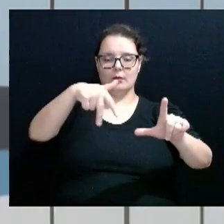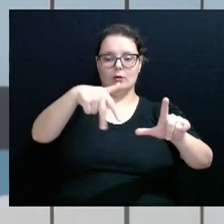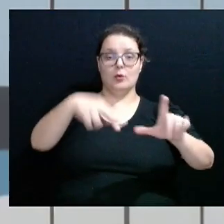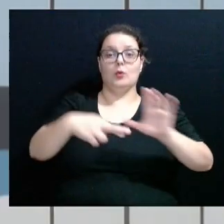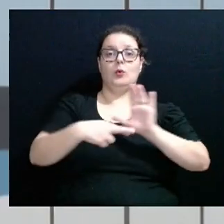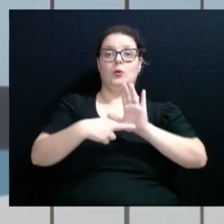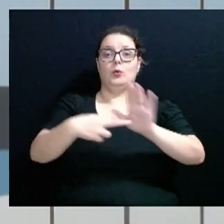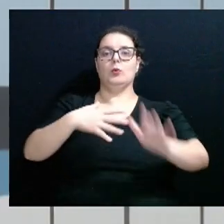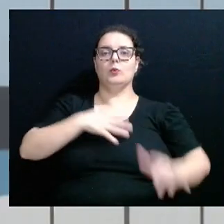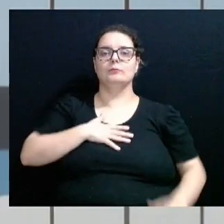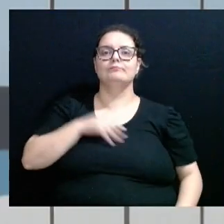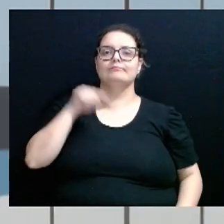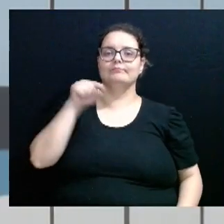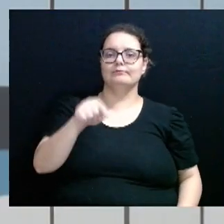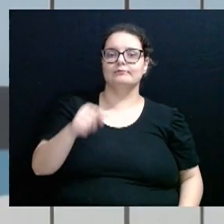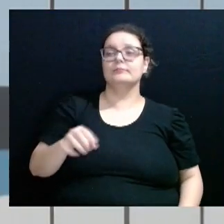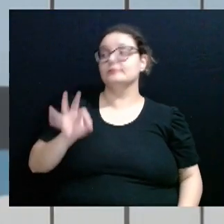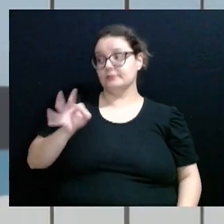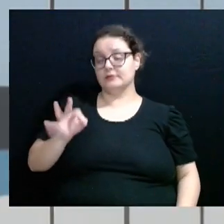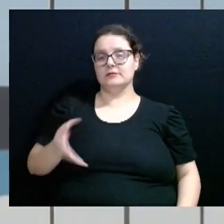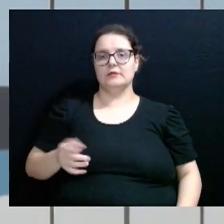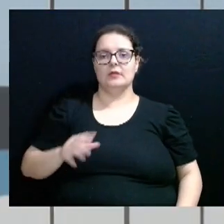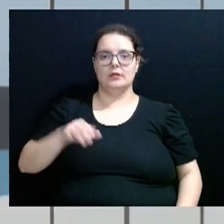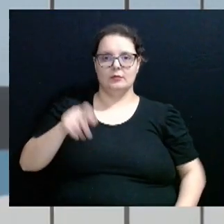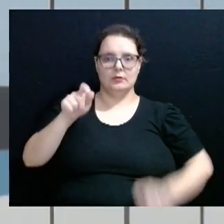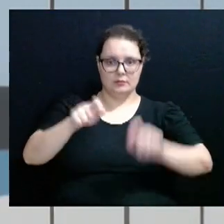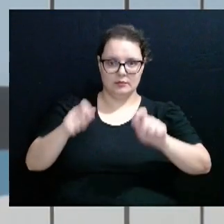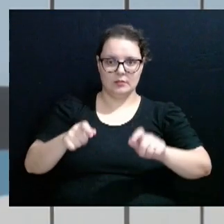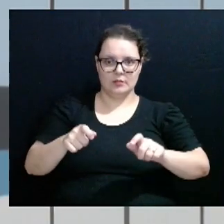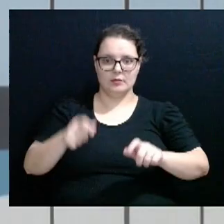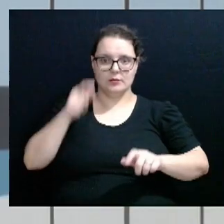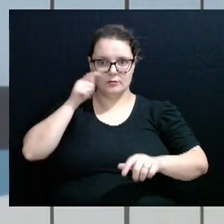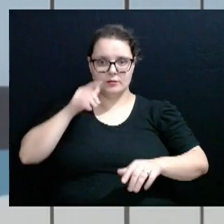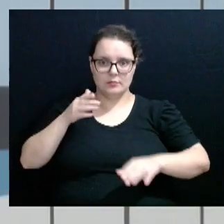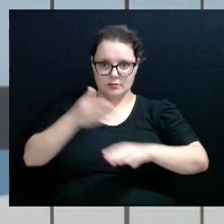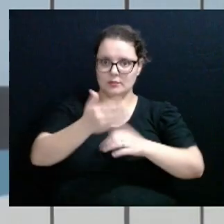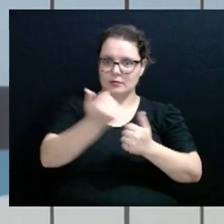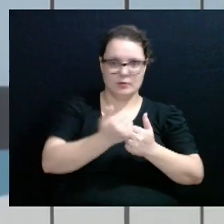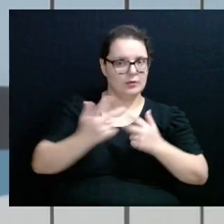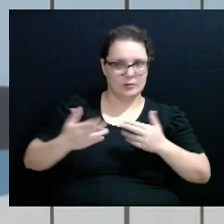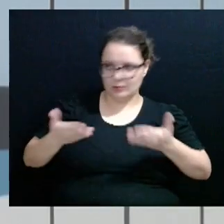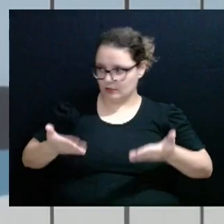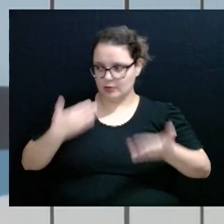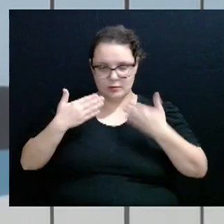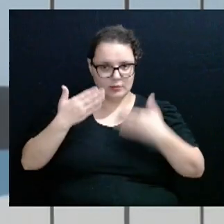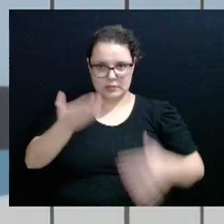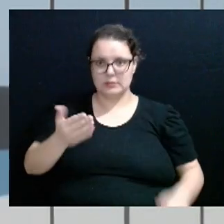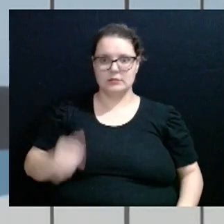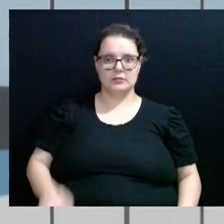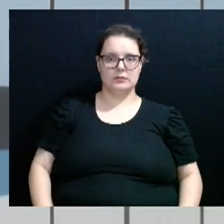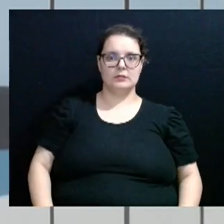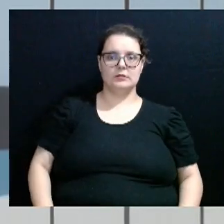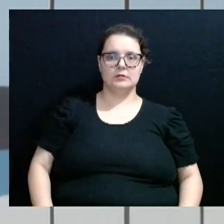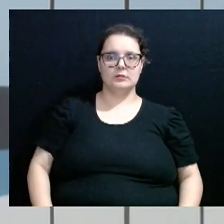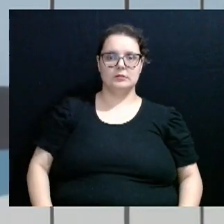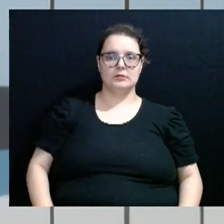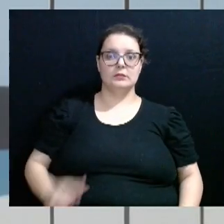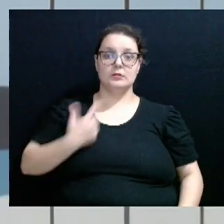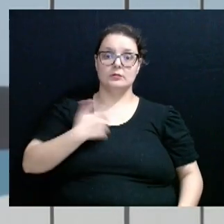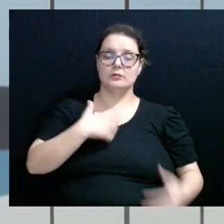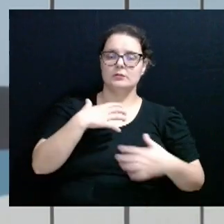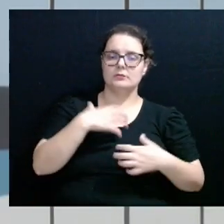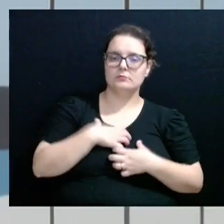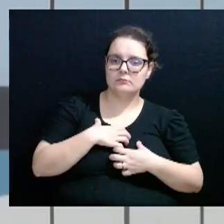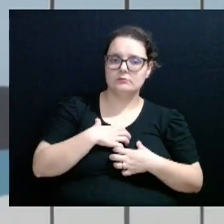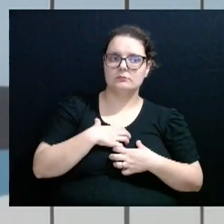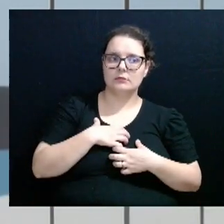Exatamente. Quando essas pessoas alcançam esses lugares, como eu estou aqui conversando com você, a gente sente que a gente está trazendo